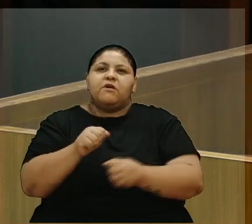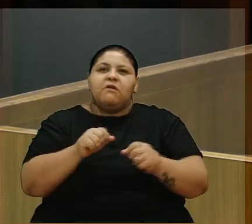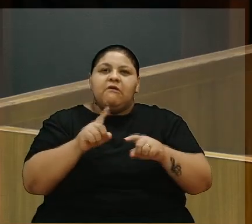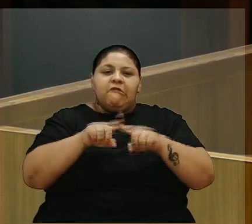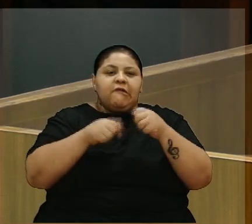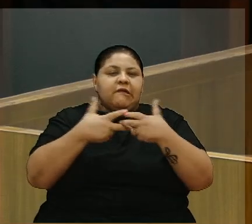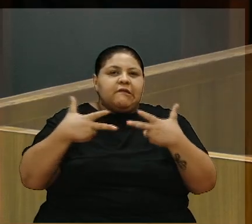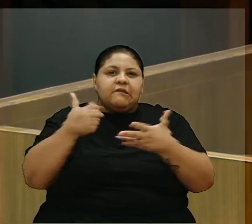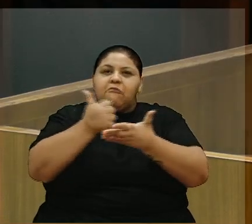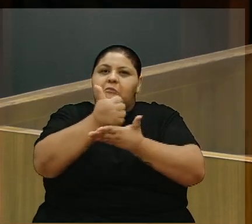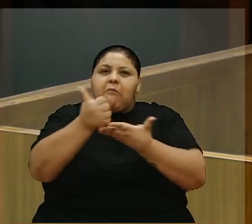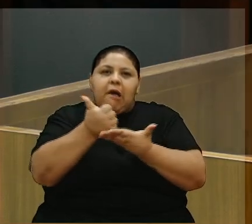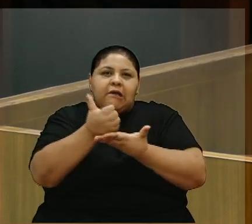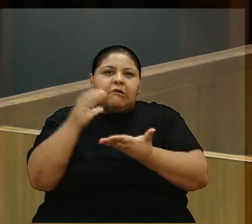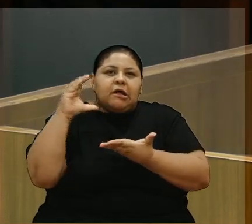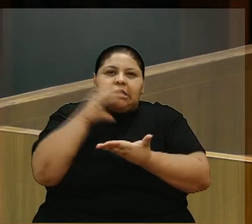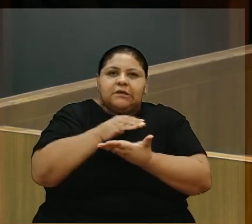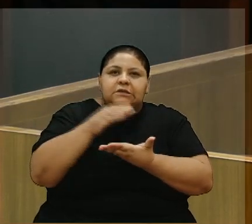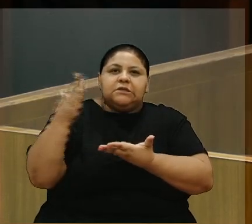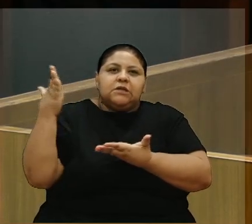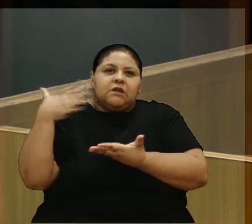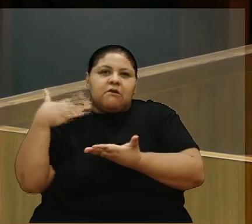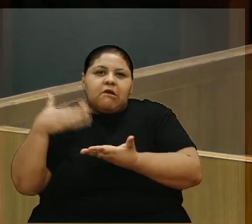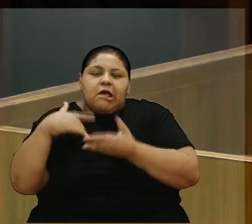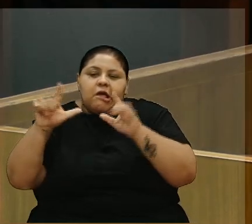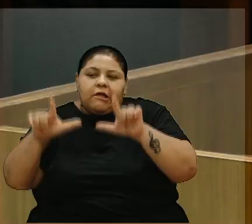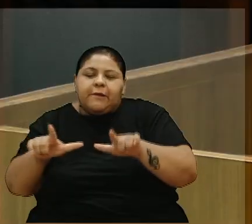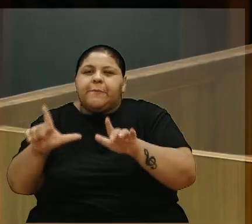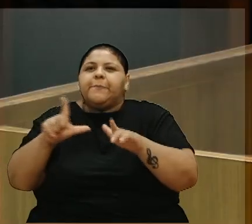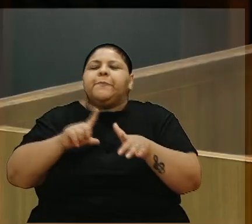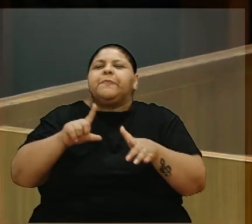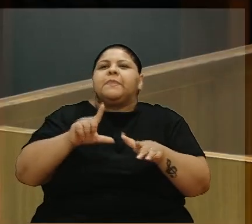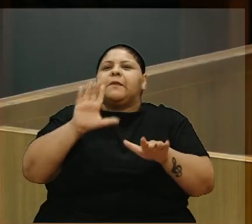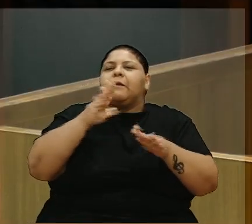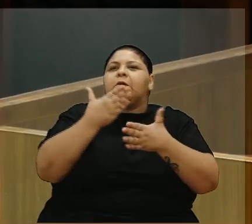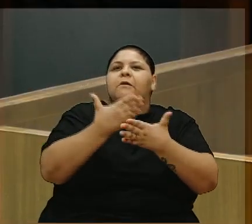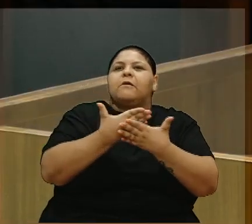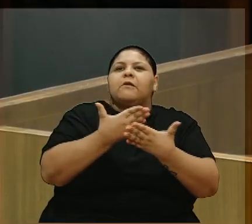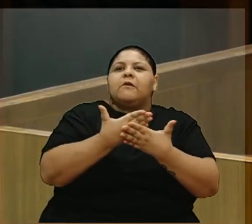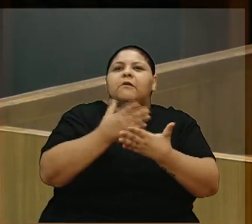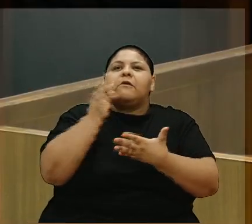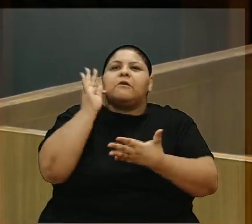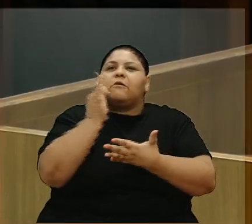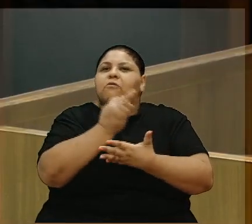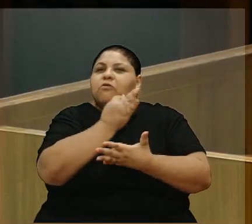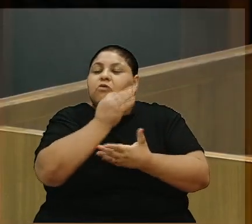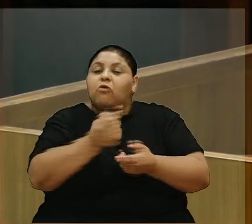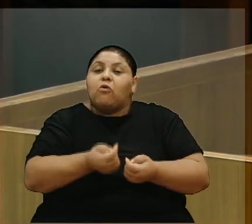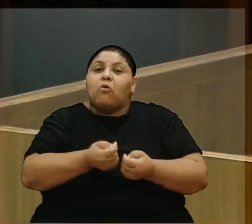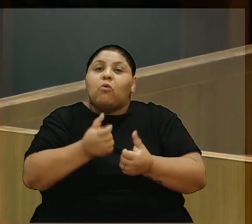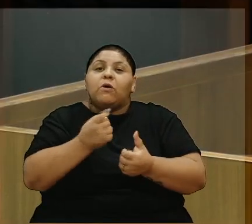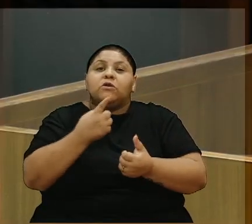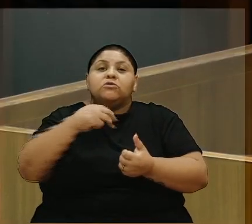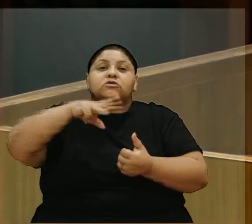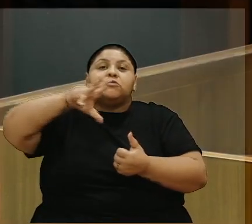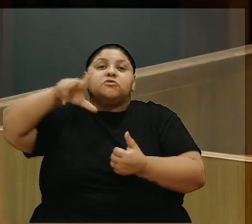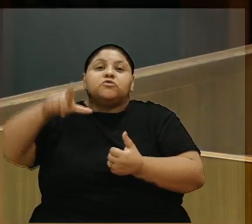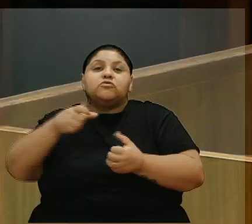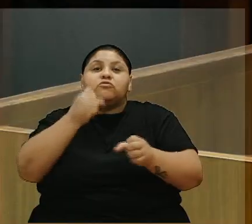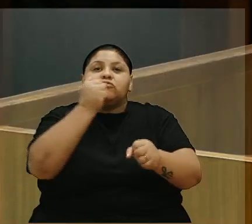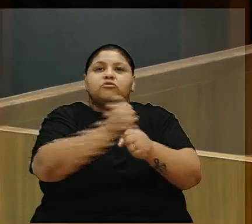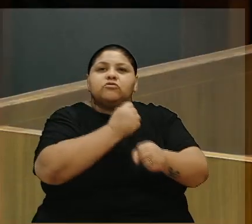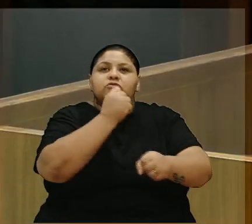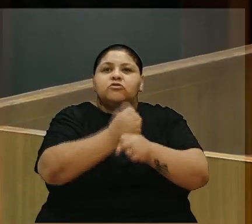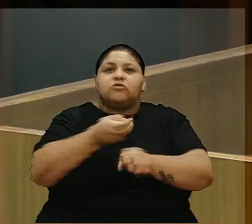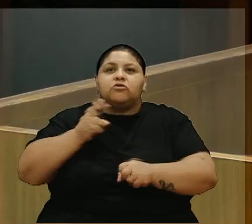os espaços. Nós temos a escola, por exemplo, de Forqueta, que custou quase R$1 milhão a reforma,